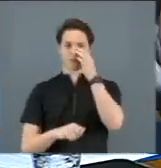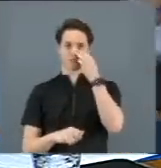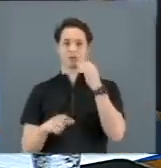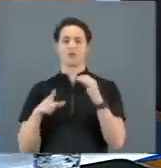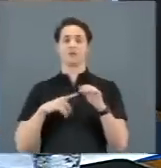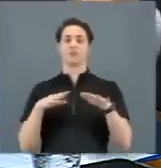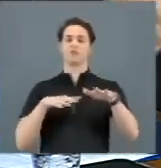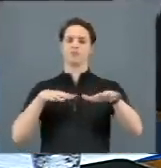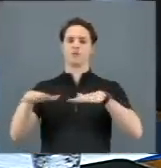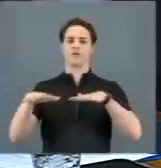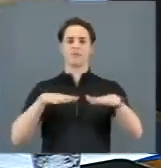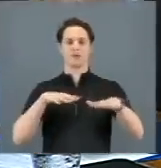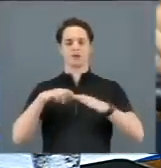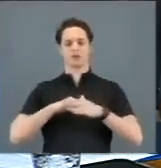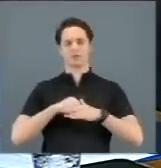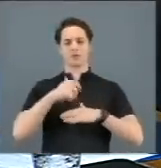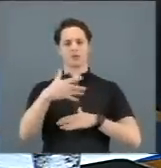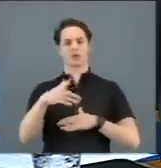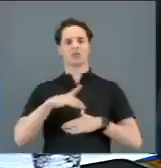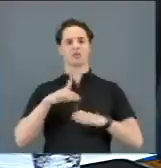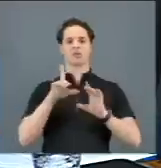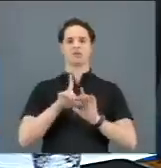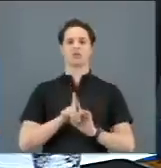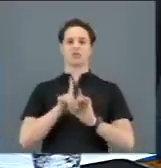movimentos espontâneos, democráticos,